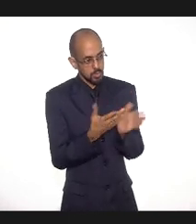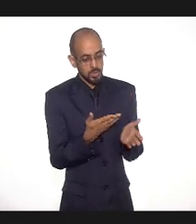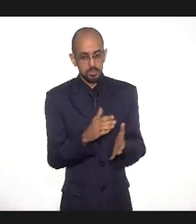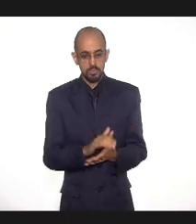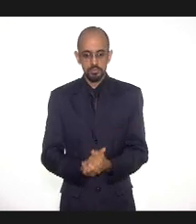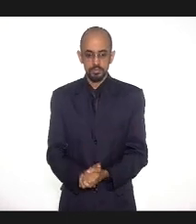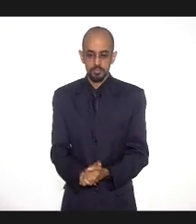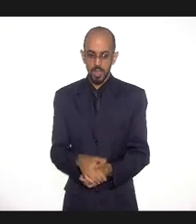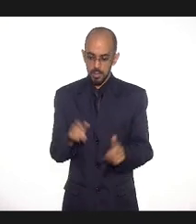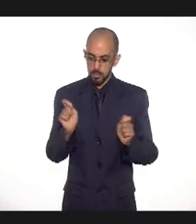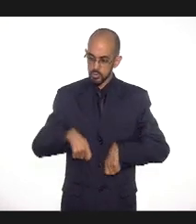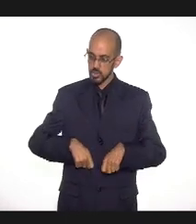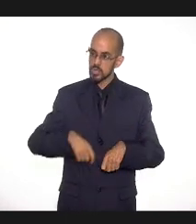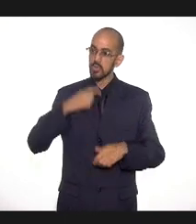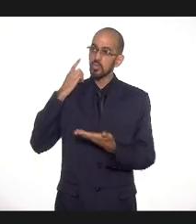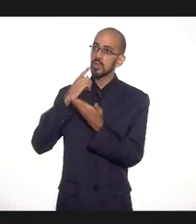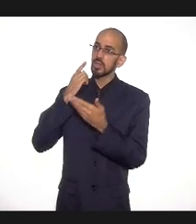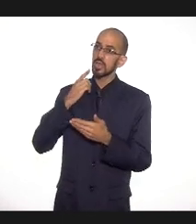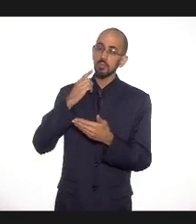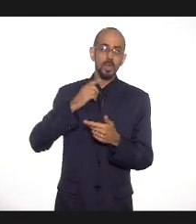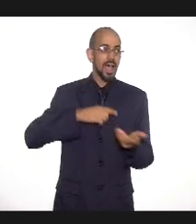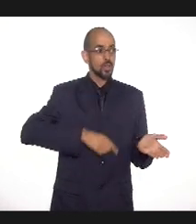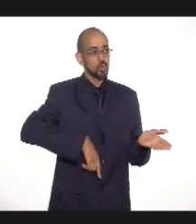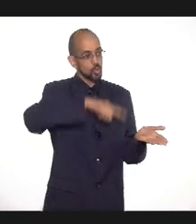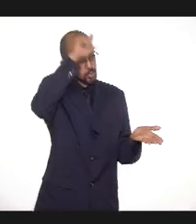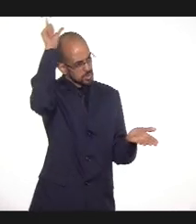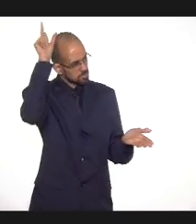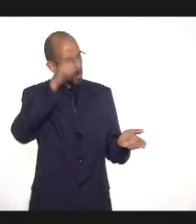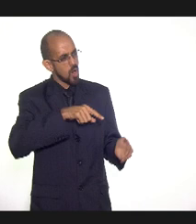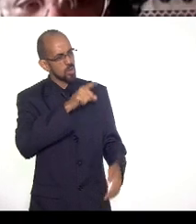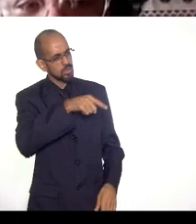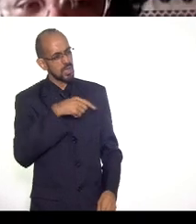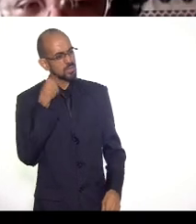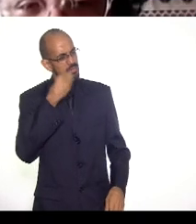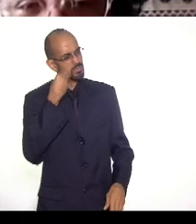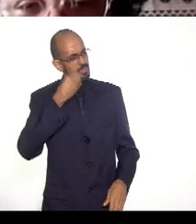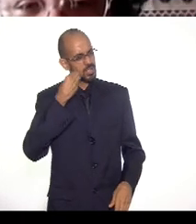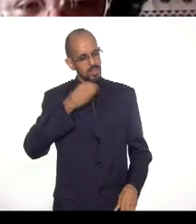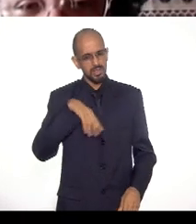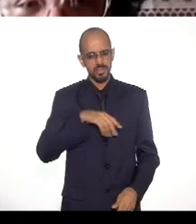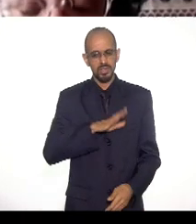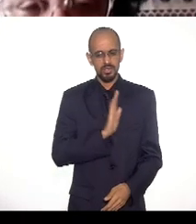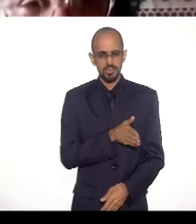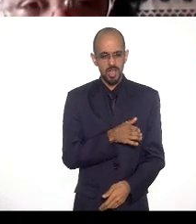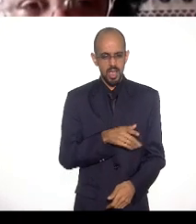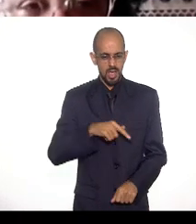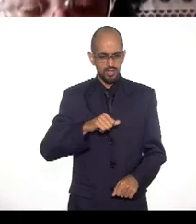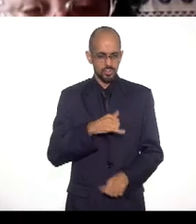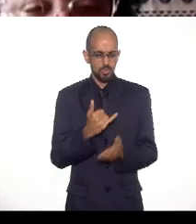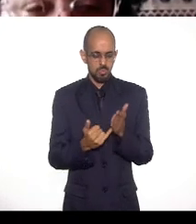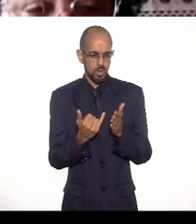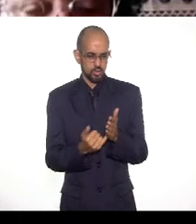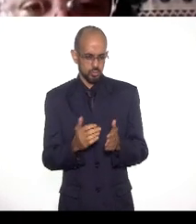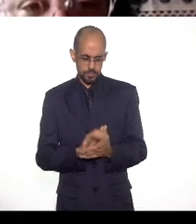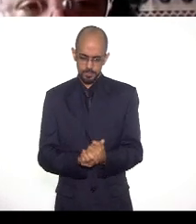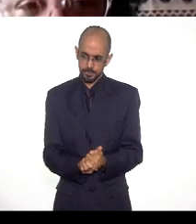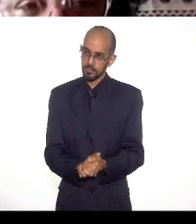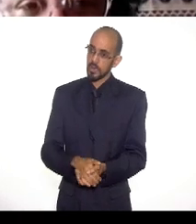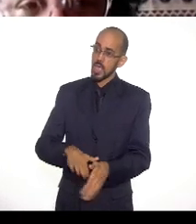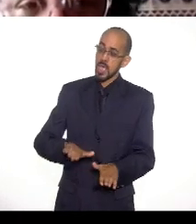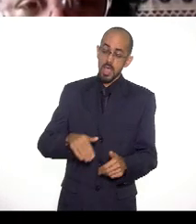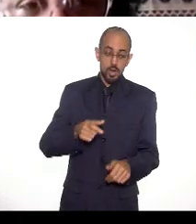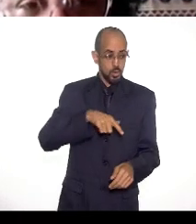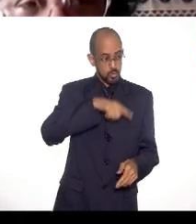É possível isso, deputado Luiz Paulo, que é professor nessa questão aí tributária? Querida, olha só...